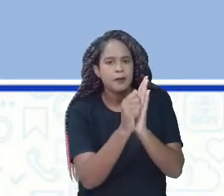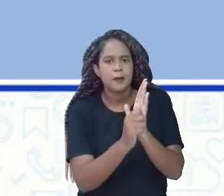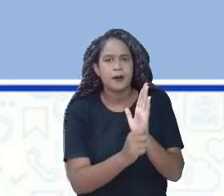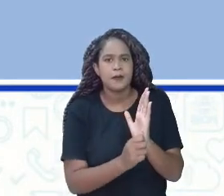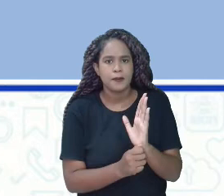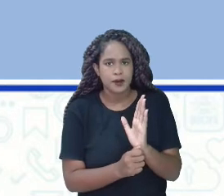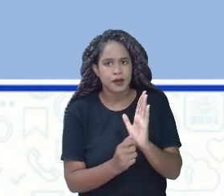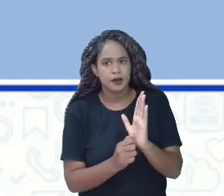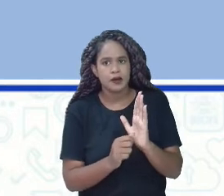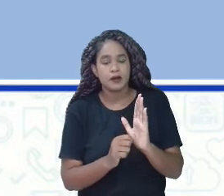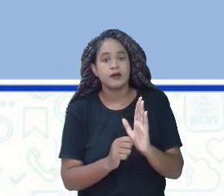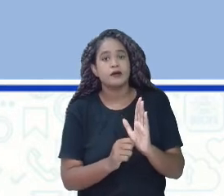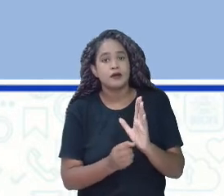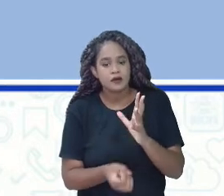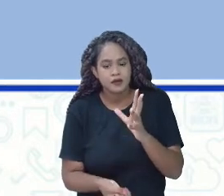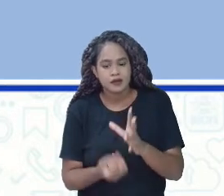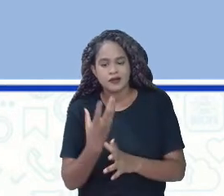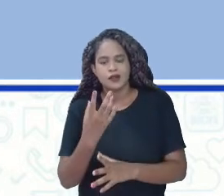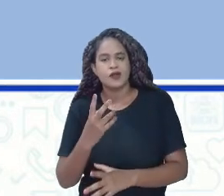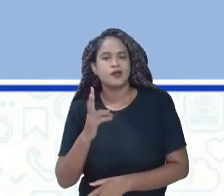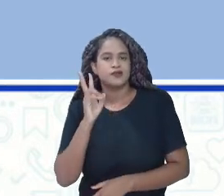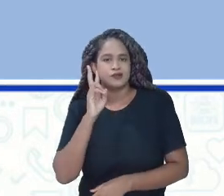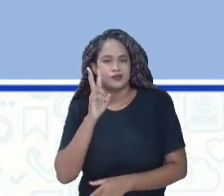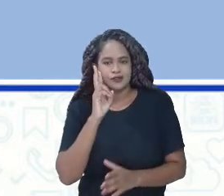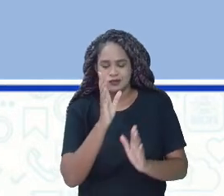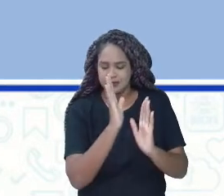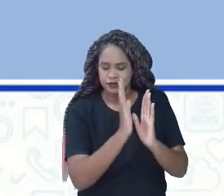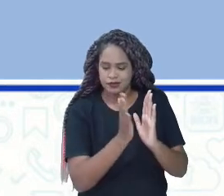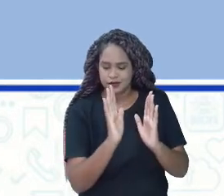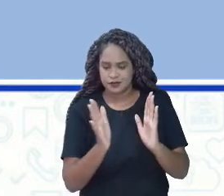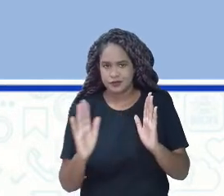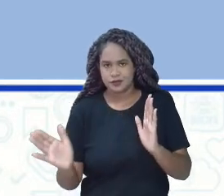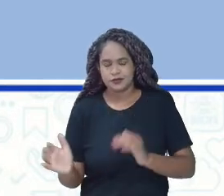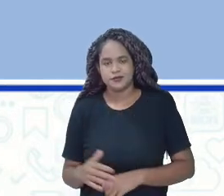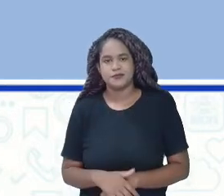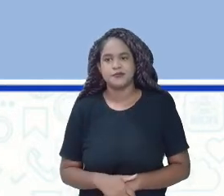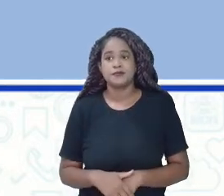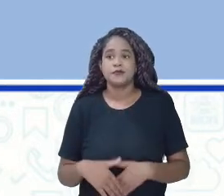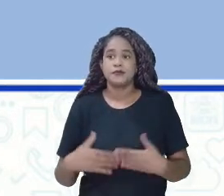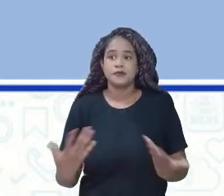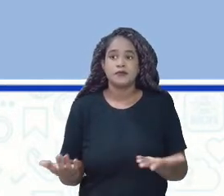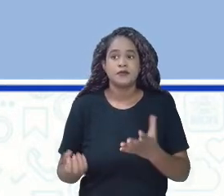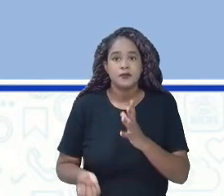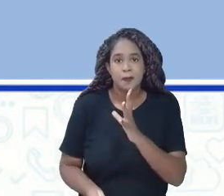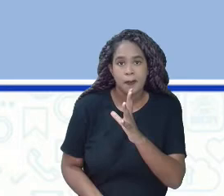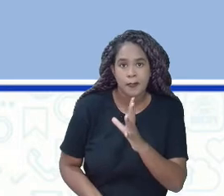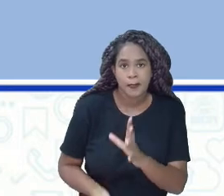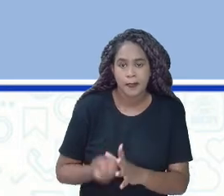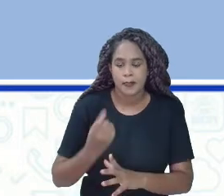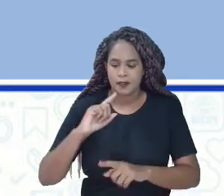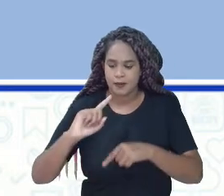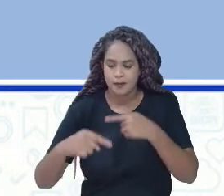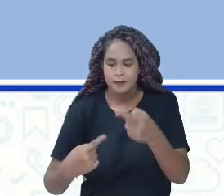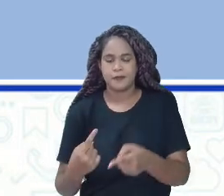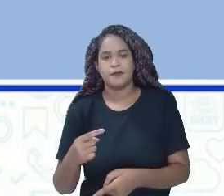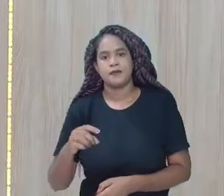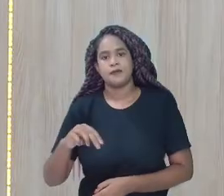origem às histórias em sequência, consequentemente originando mangá.